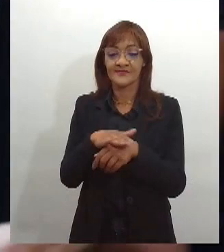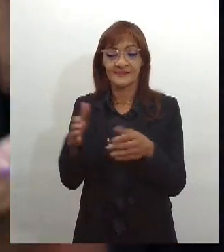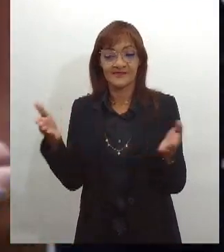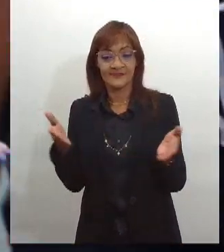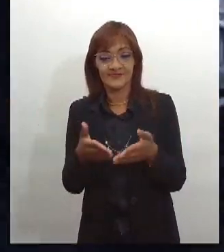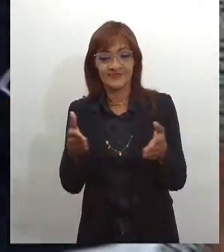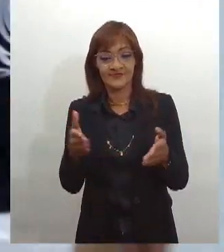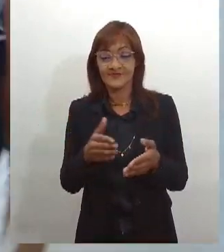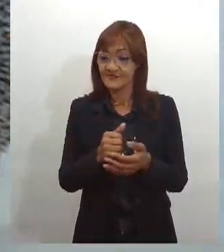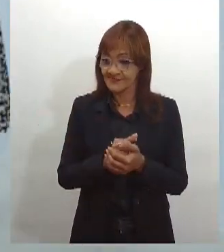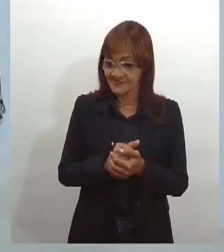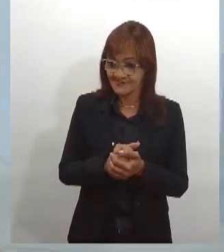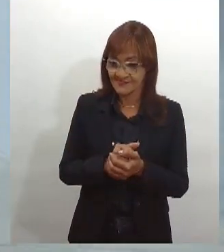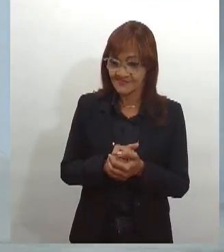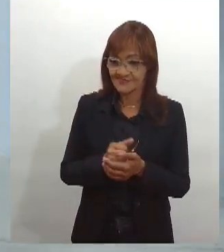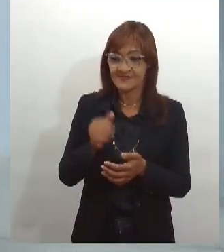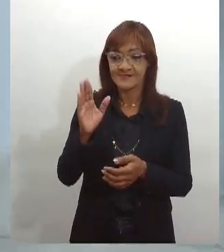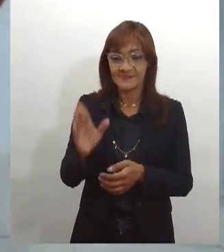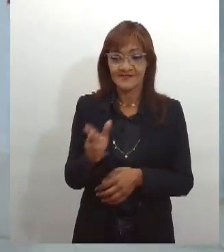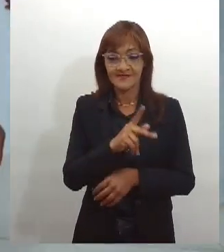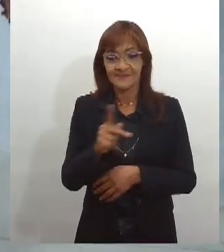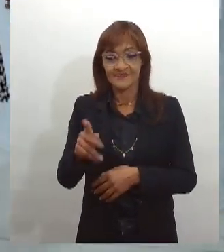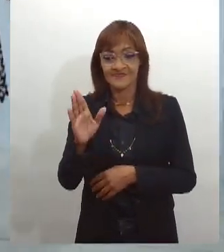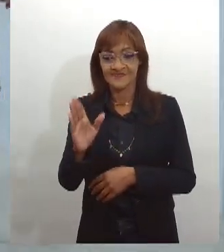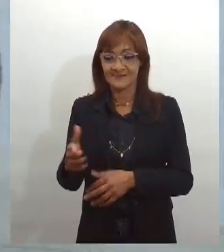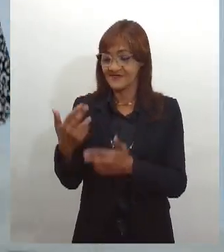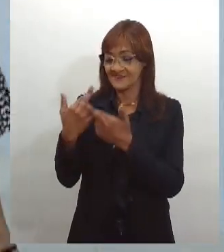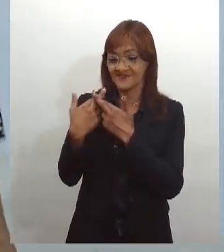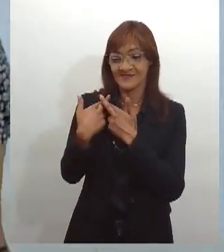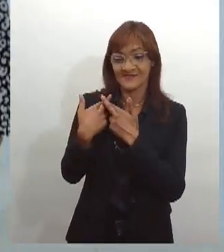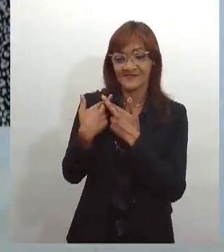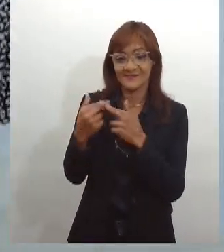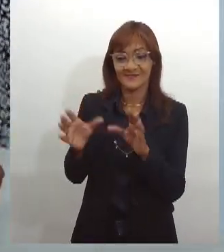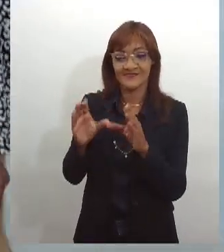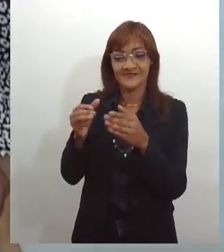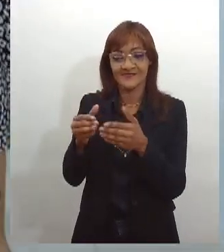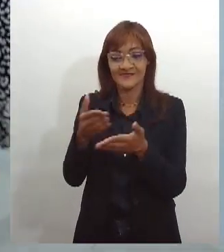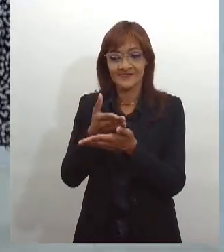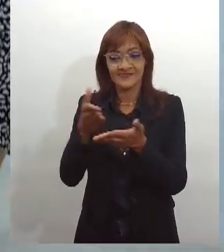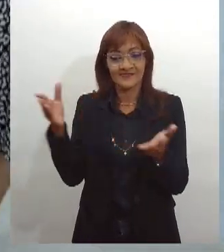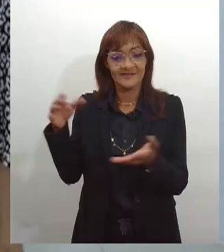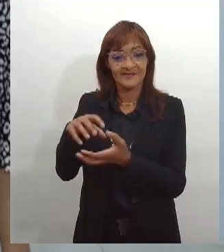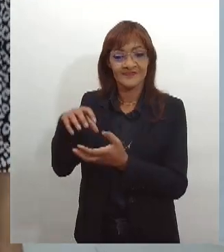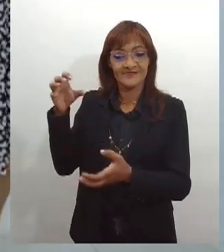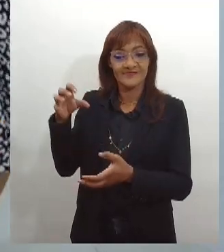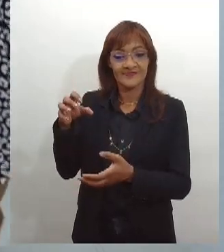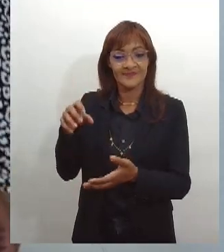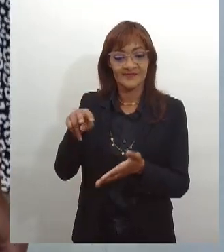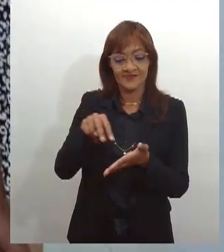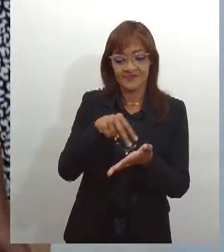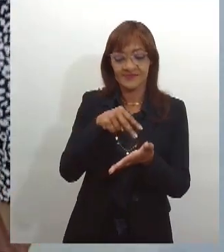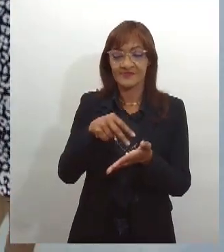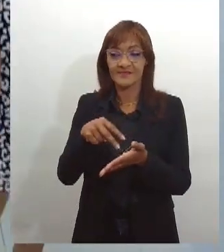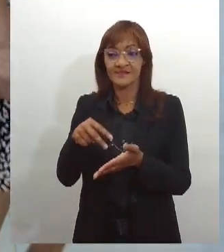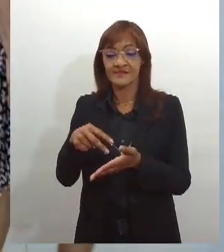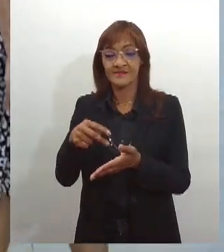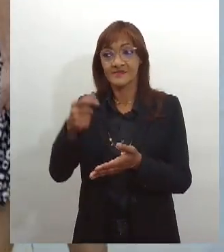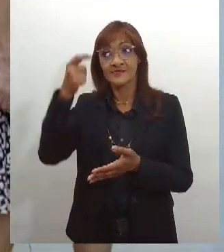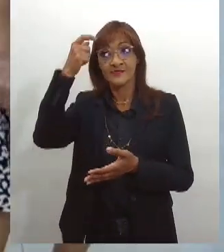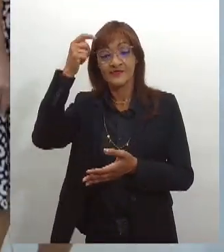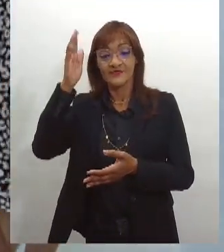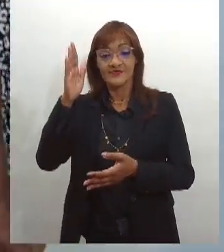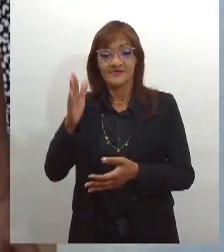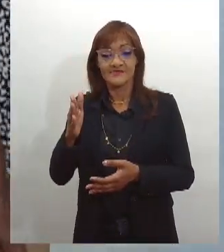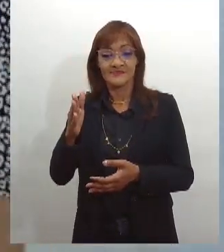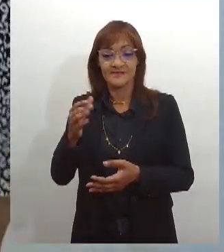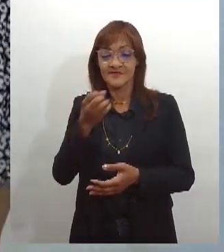que é o idealizador deste grupo aqui, dessas senhoras. E essa dança, né, mexe com a mente, com o espírito e também proporcionando uma longevidade,